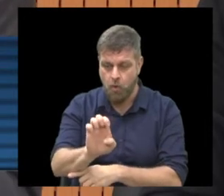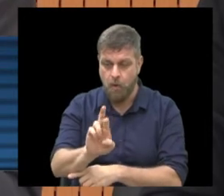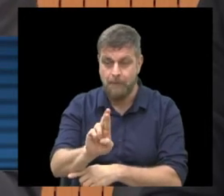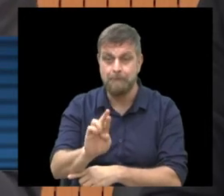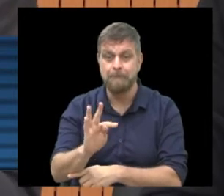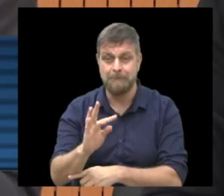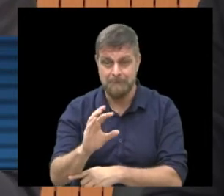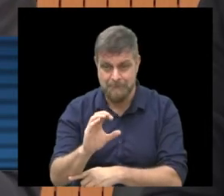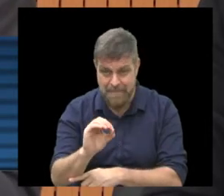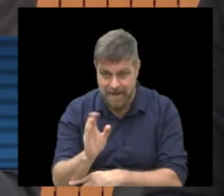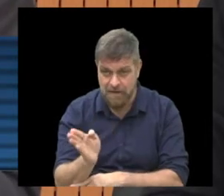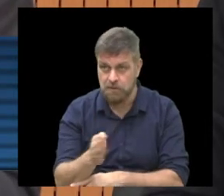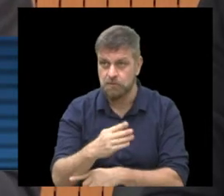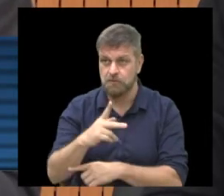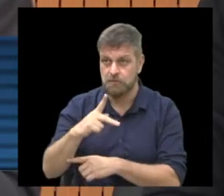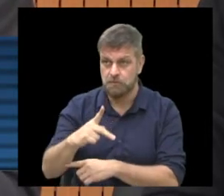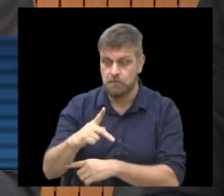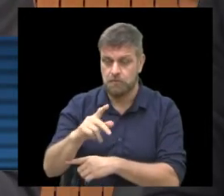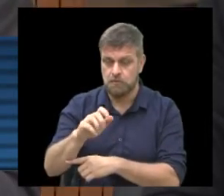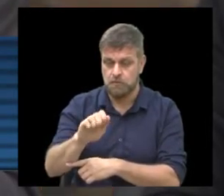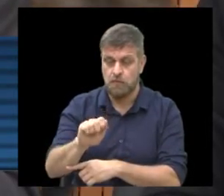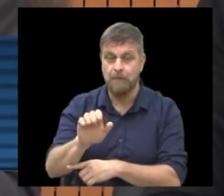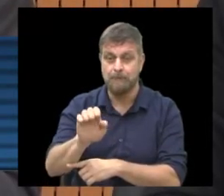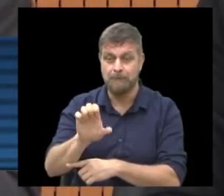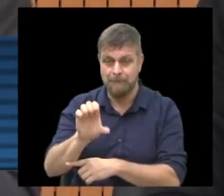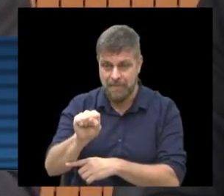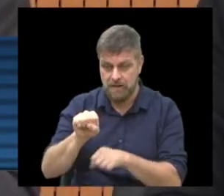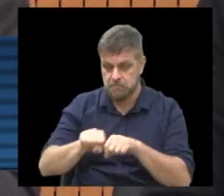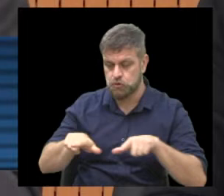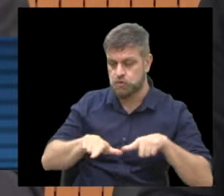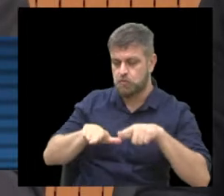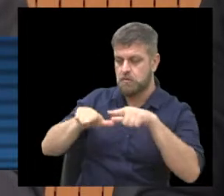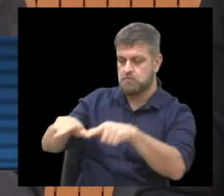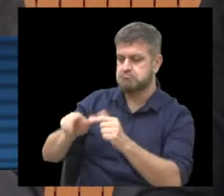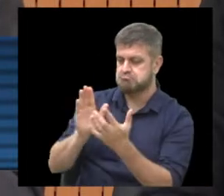Sérgio José Salvucci a Roberto Rodrigues